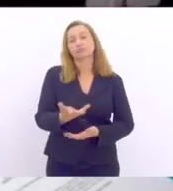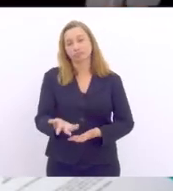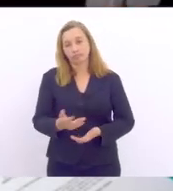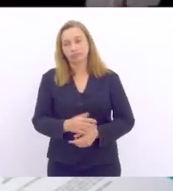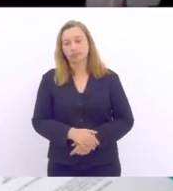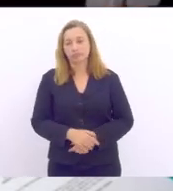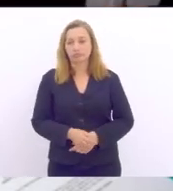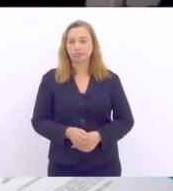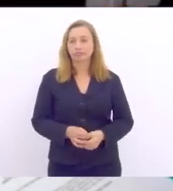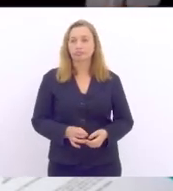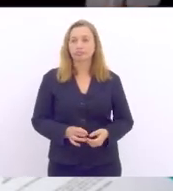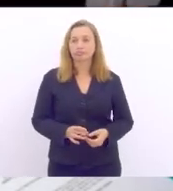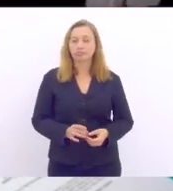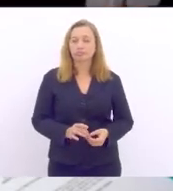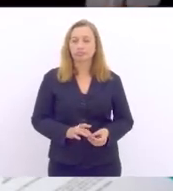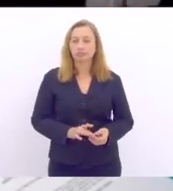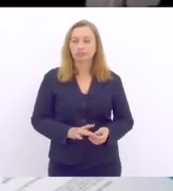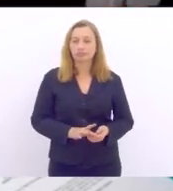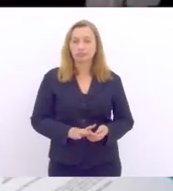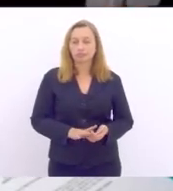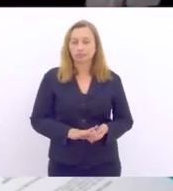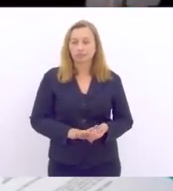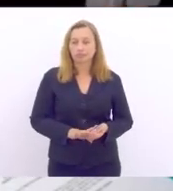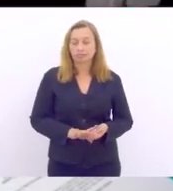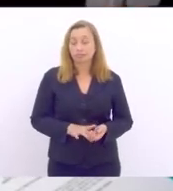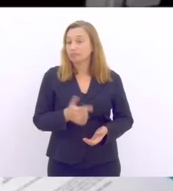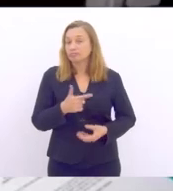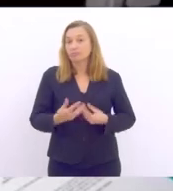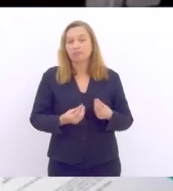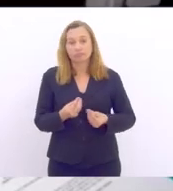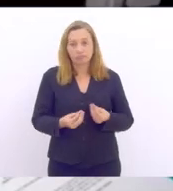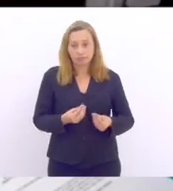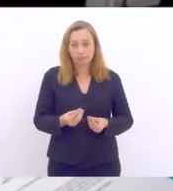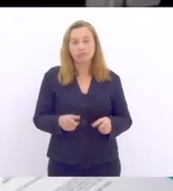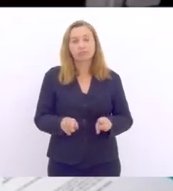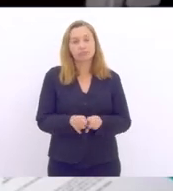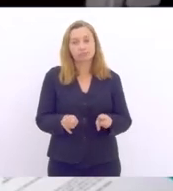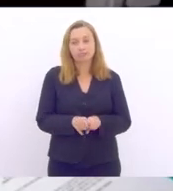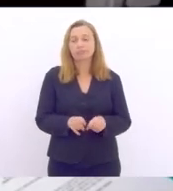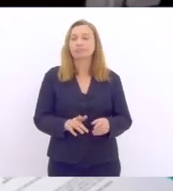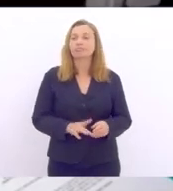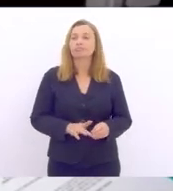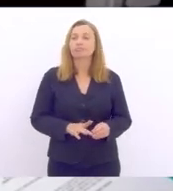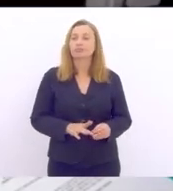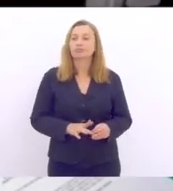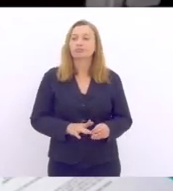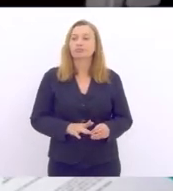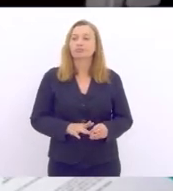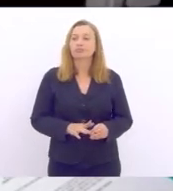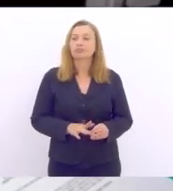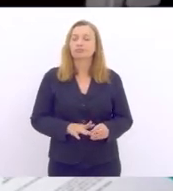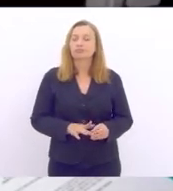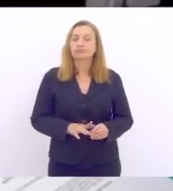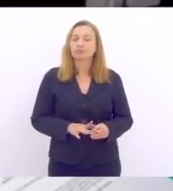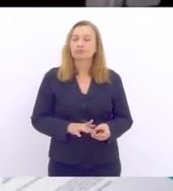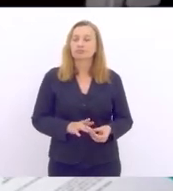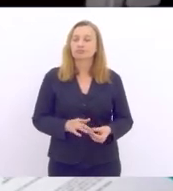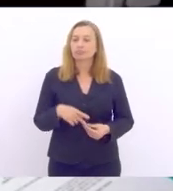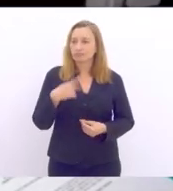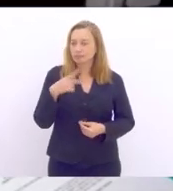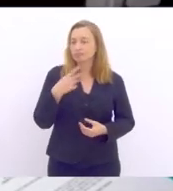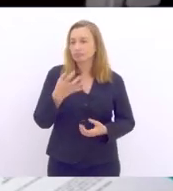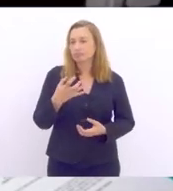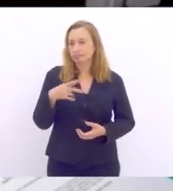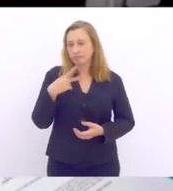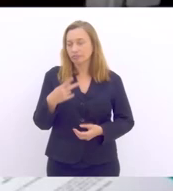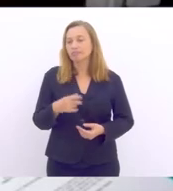desses coletivos organizados, né? Não dá para aturar isso. Além disso, está em jogo também, como já se disse aqui, eu quero apenas repisar,